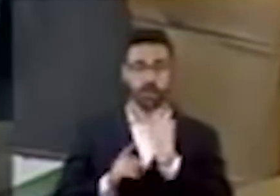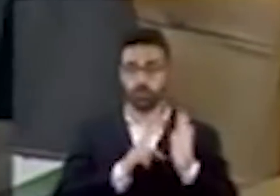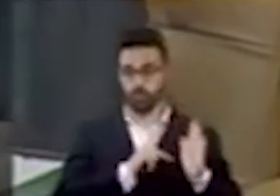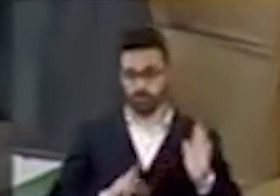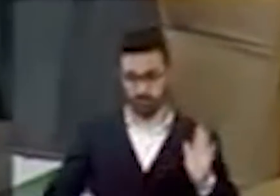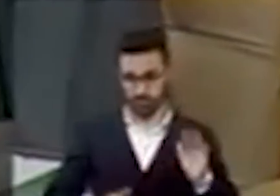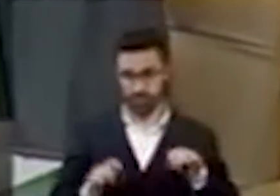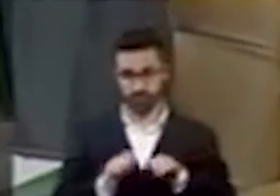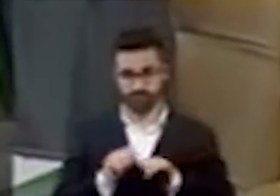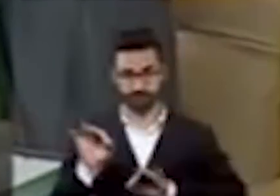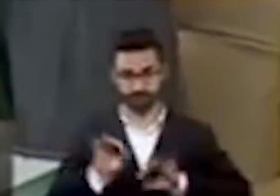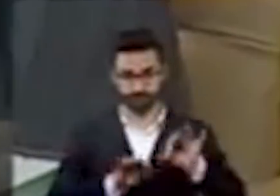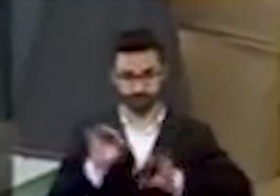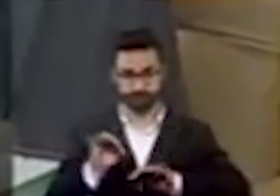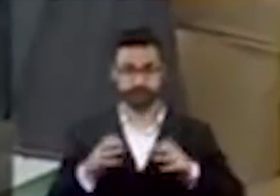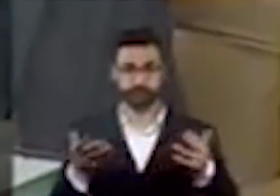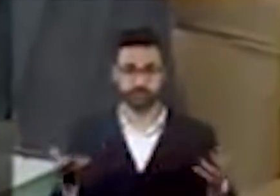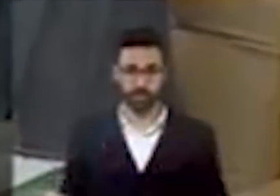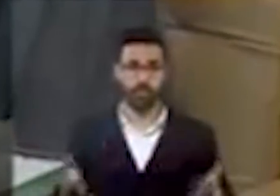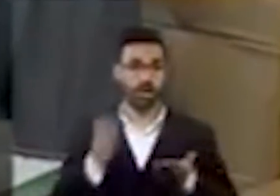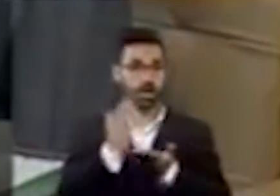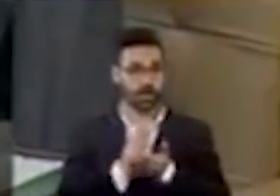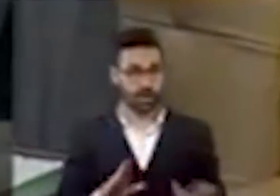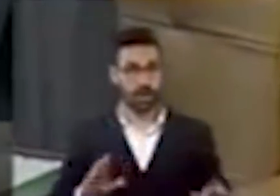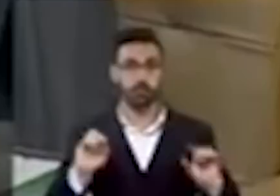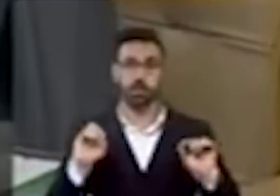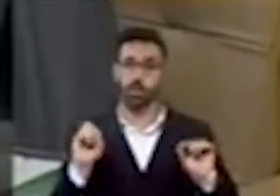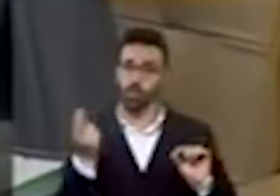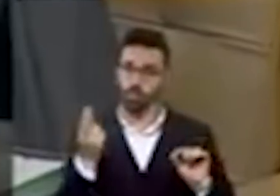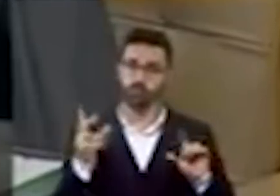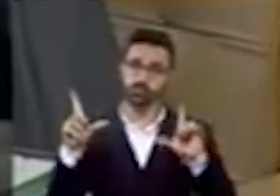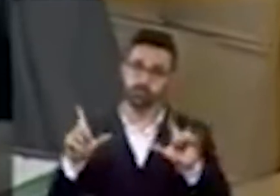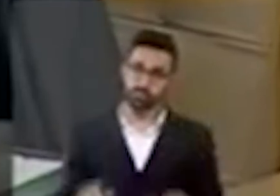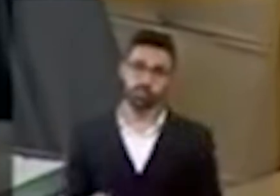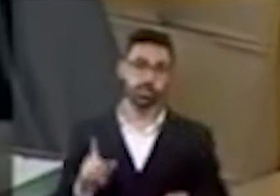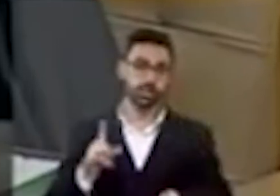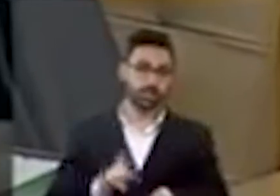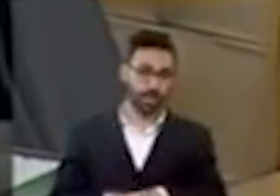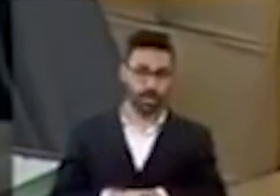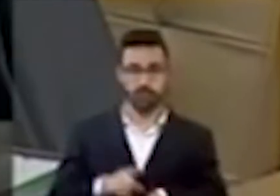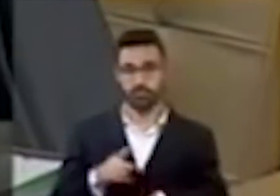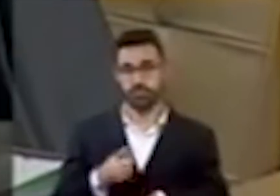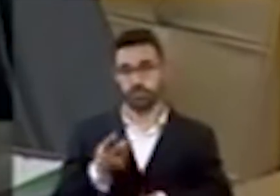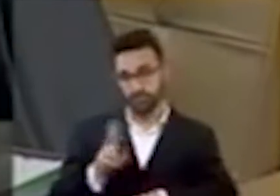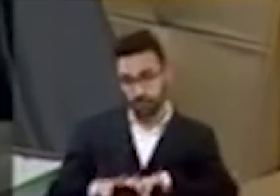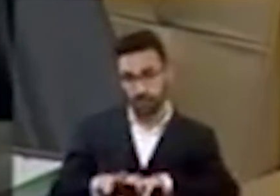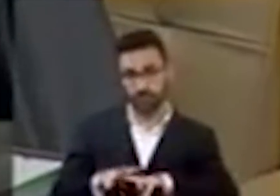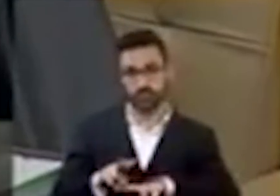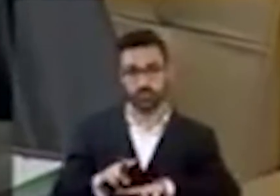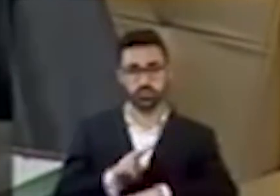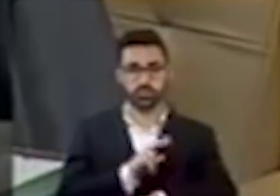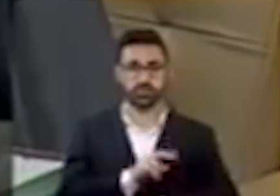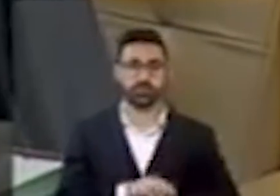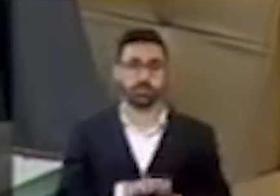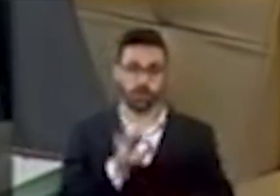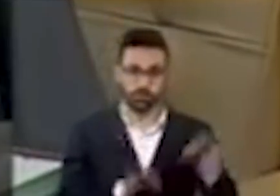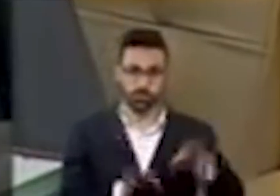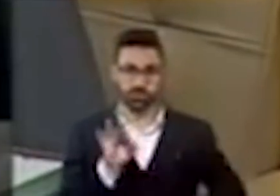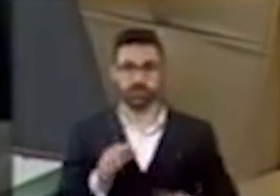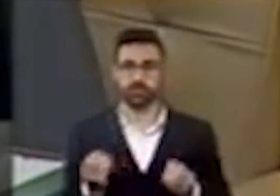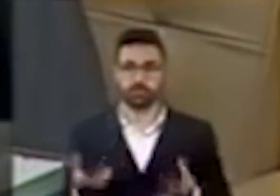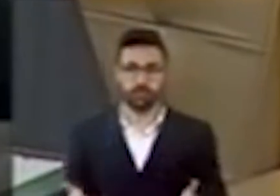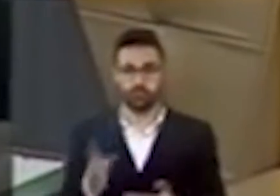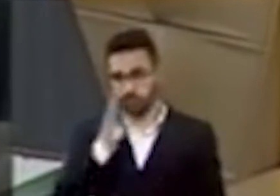presidencial, extingue ou minora penas aplicadas pelo Estado. Como também já